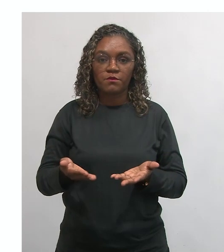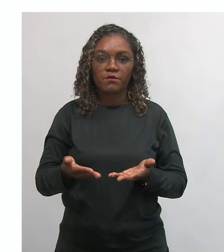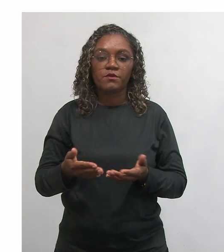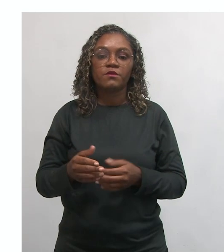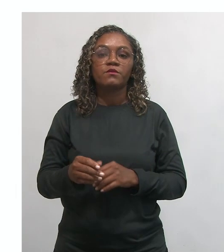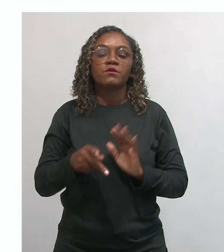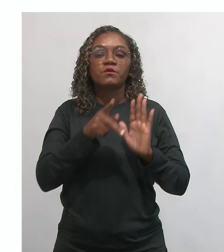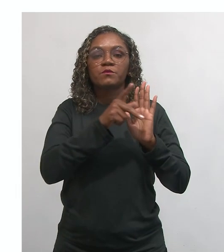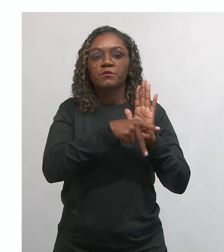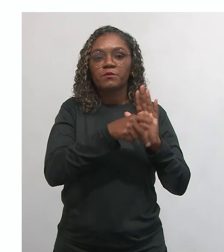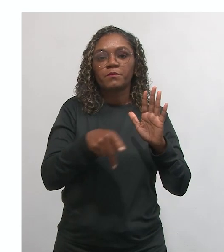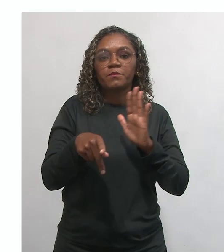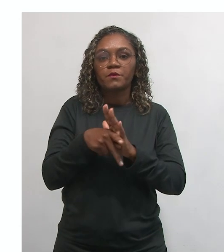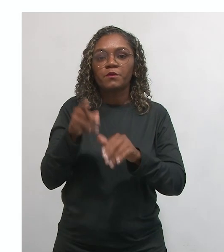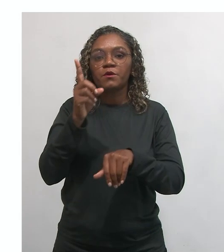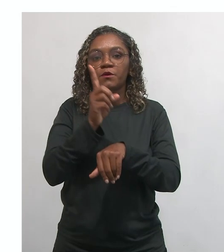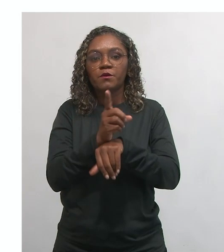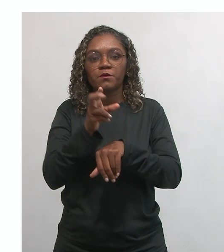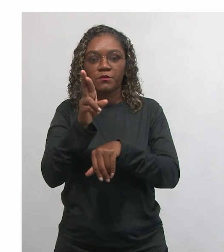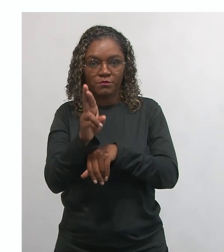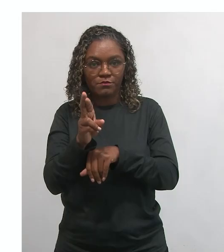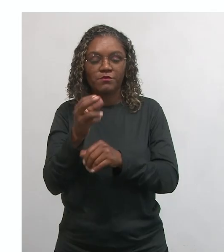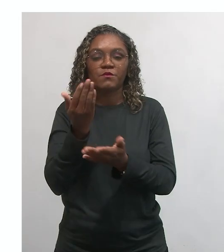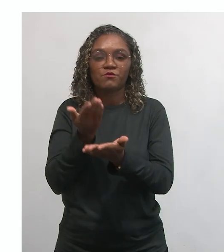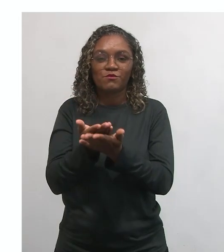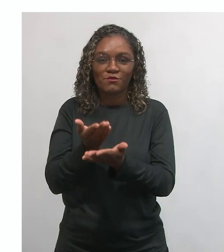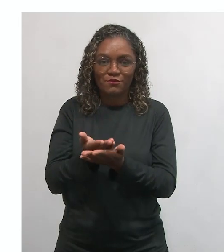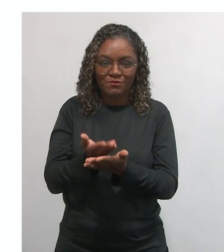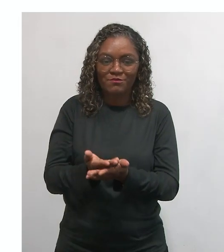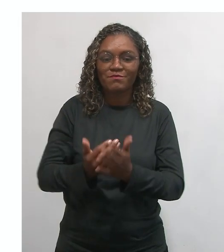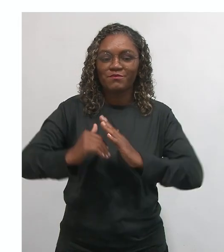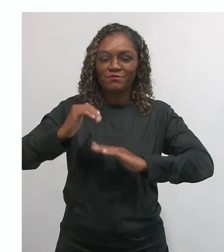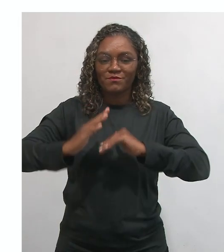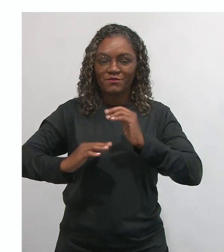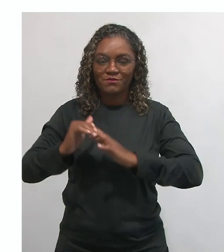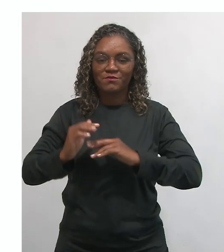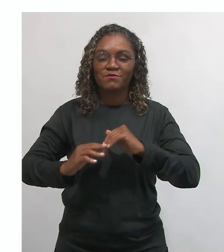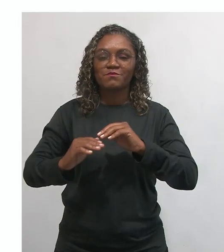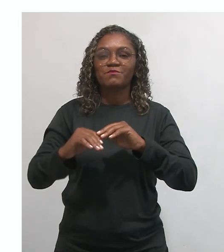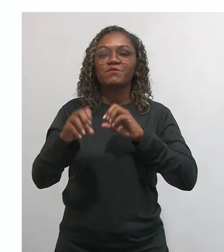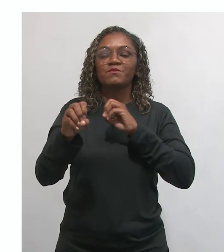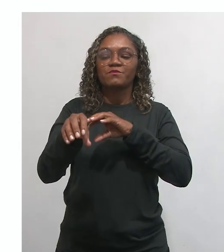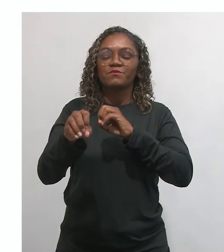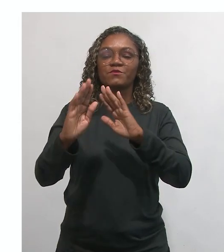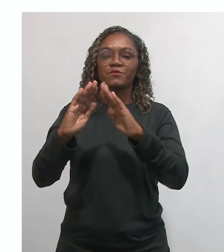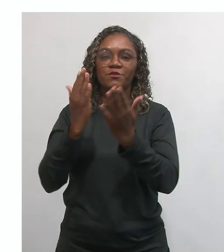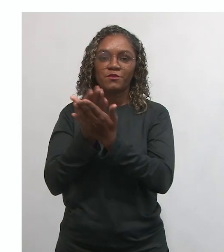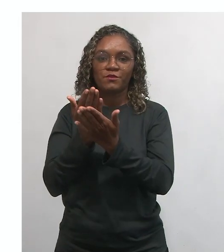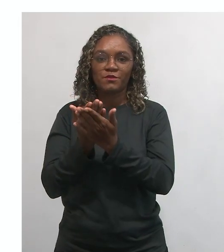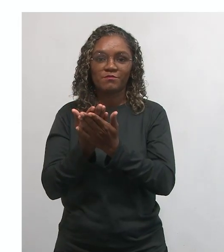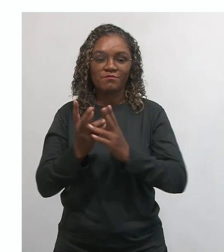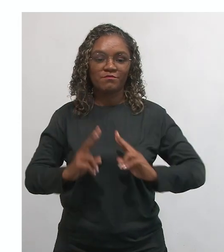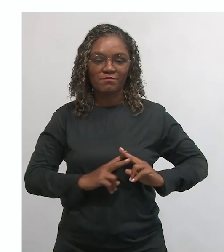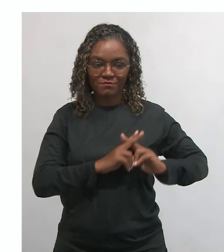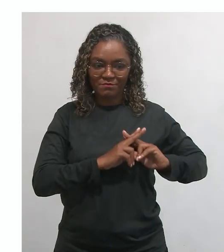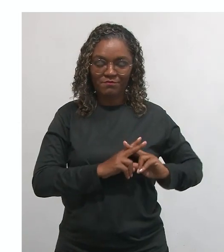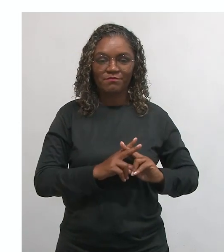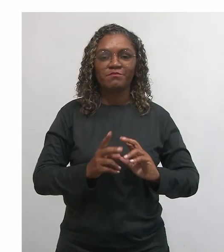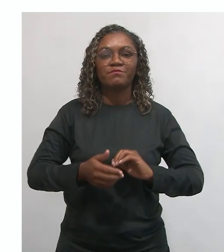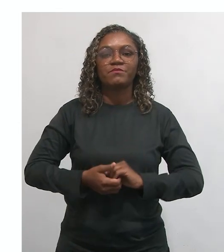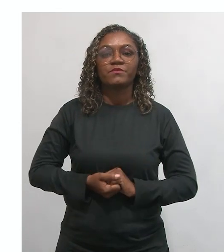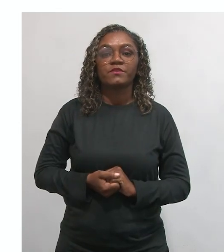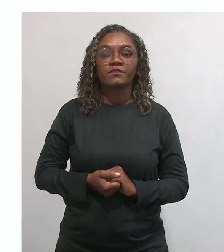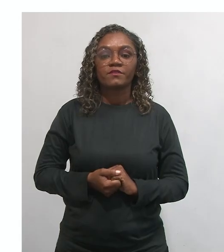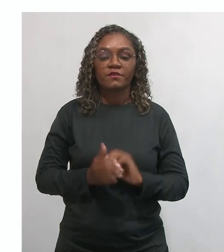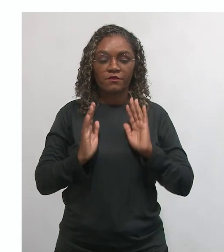do programa de doutorado profissional em Educação Escolar da Universidade Federal de Rondônia, na linha